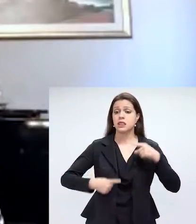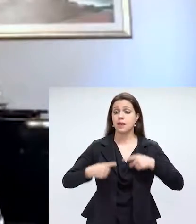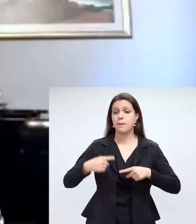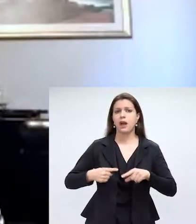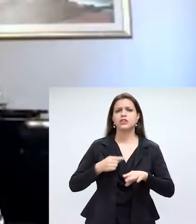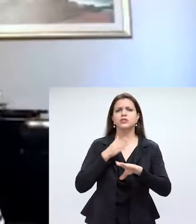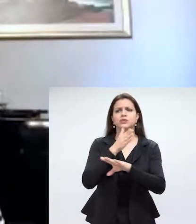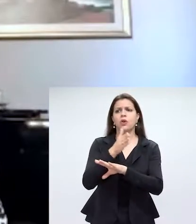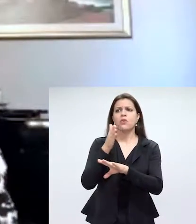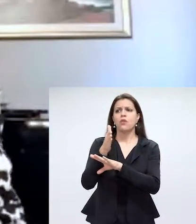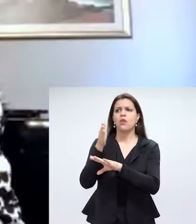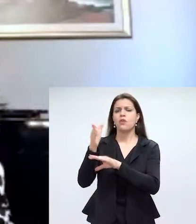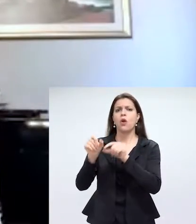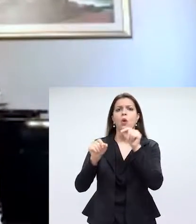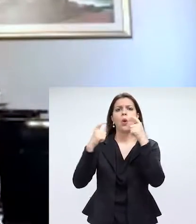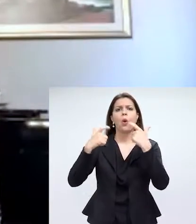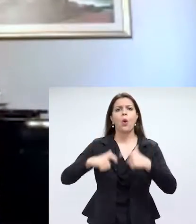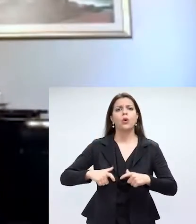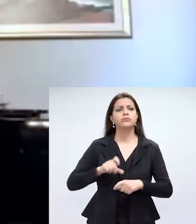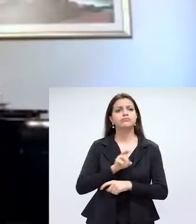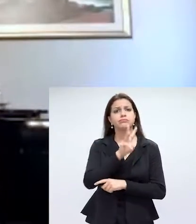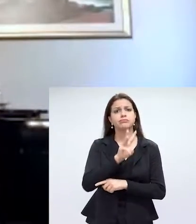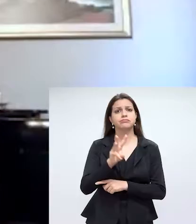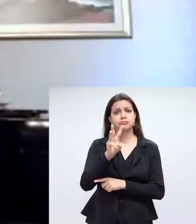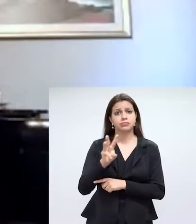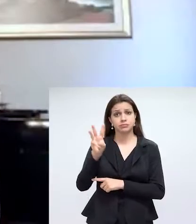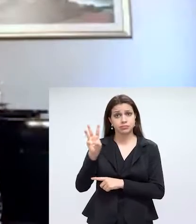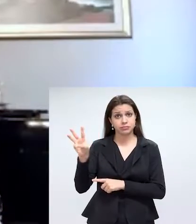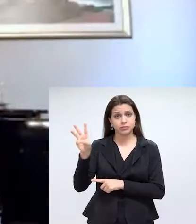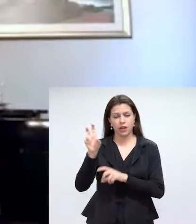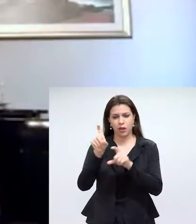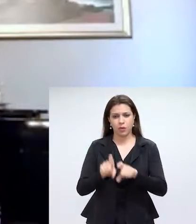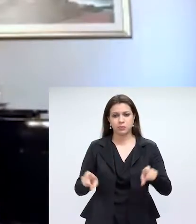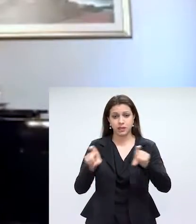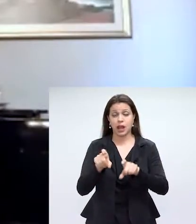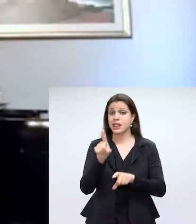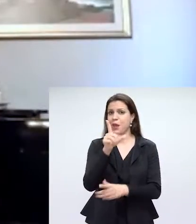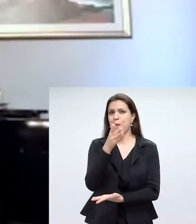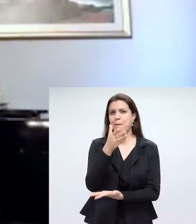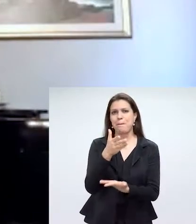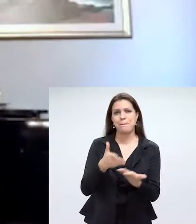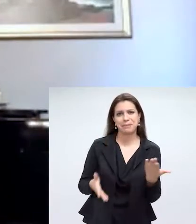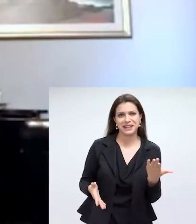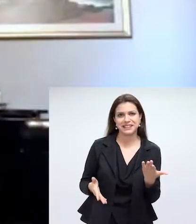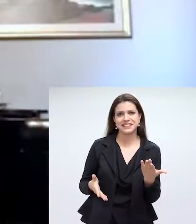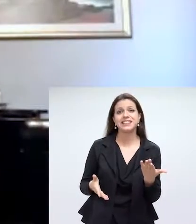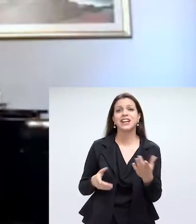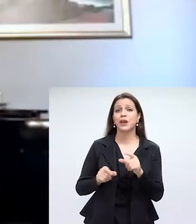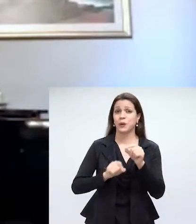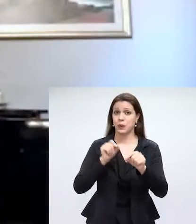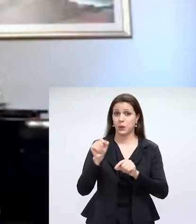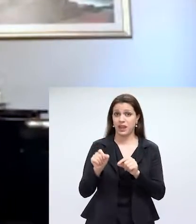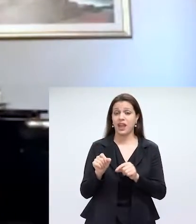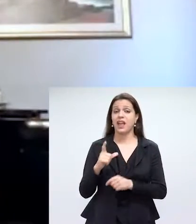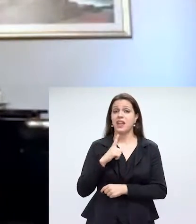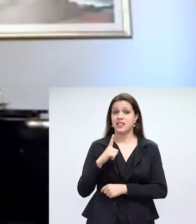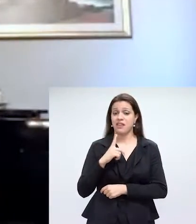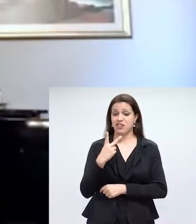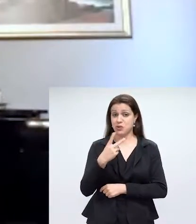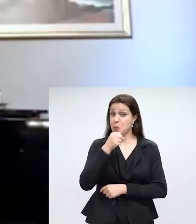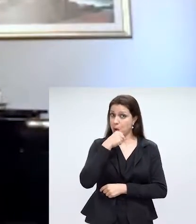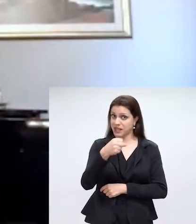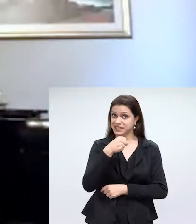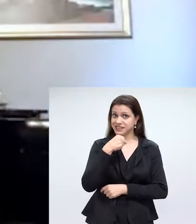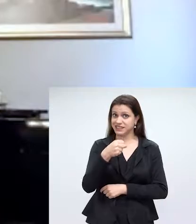saiu do estúdio e foi para as plataformas digitais. Para não perder a essência do programa, continuamos